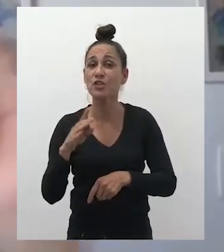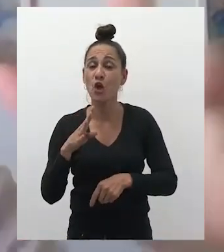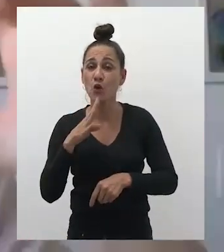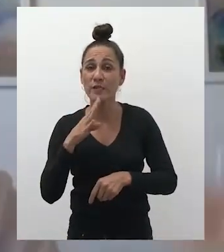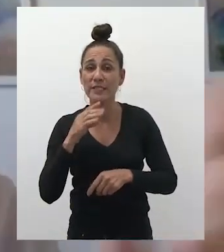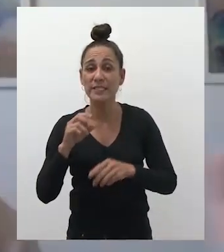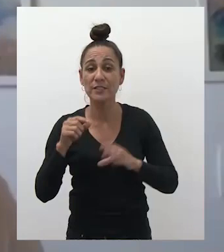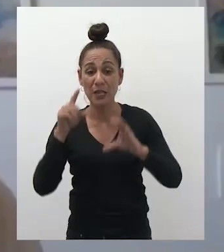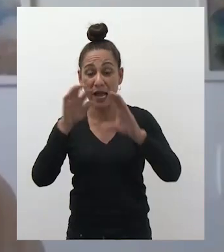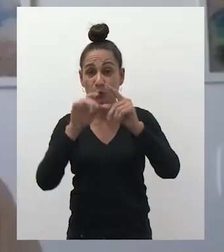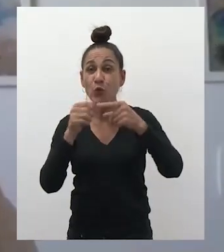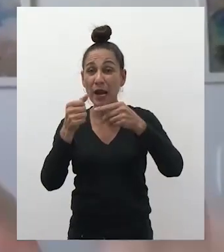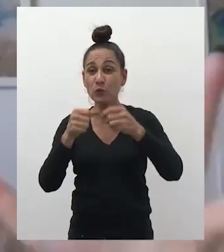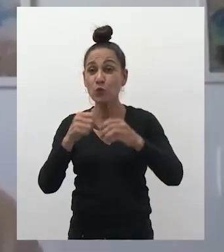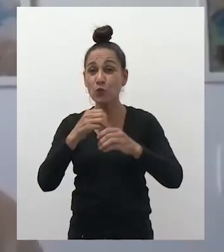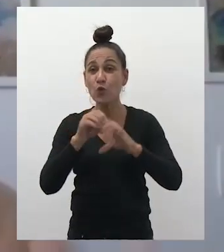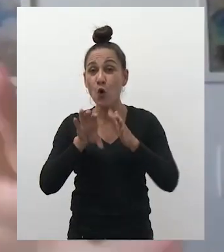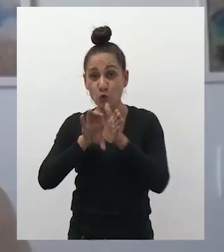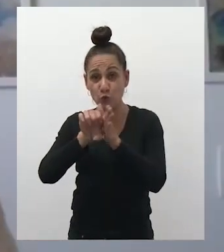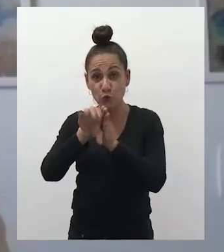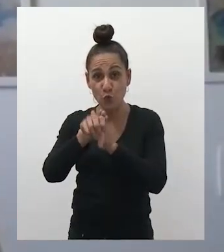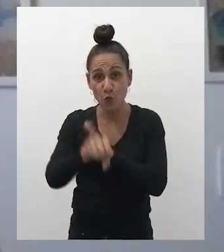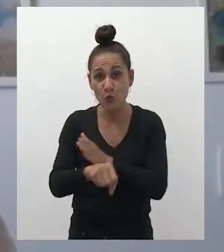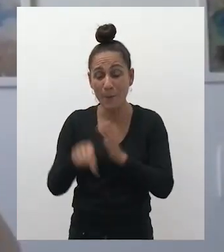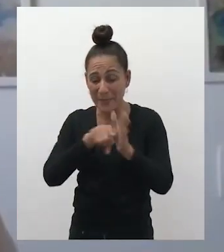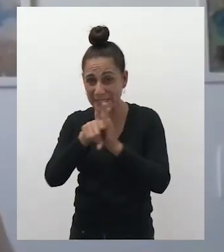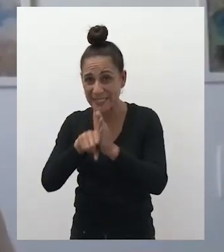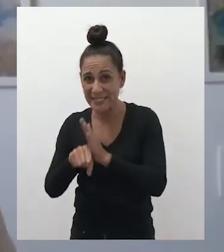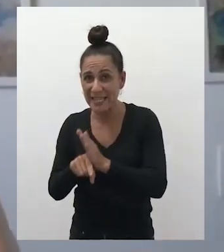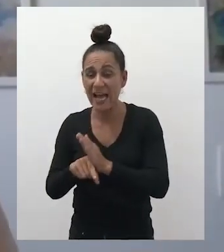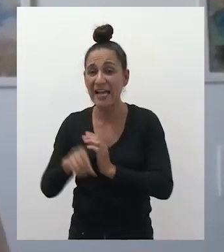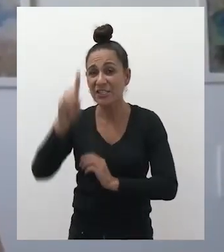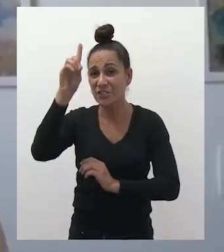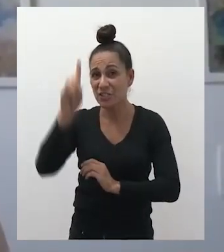Direito ao Desenvolvimento Início, Quebat Mbaye,